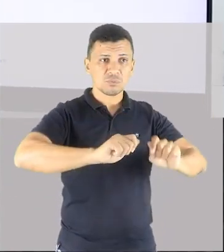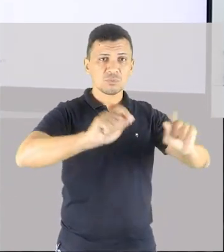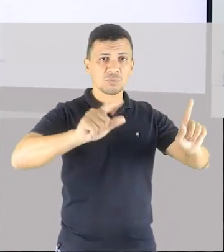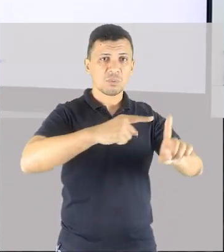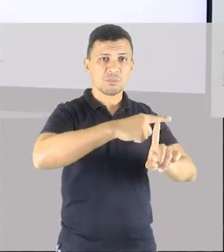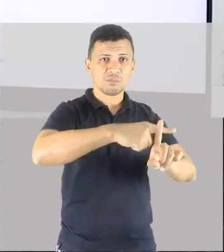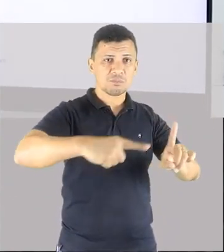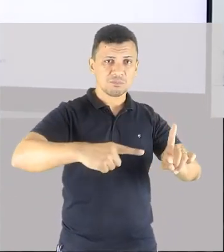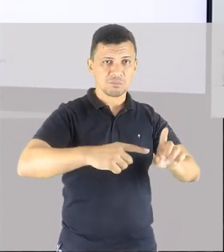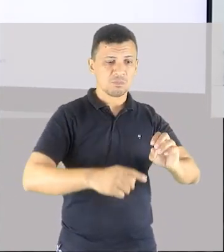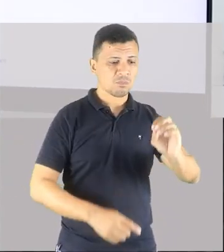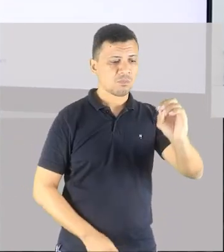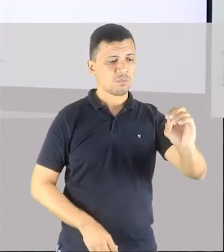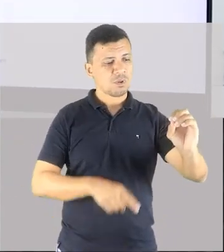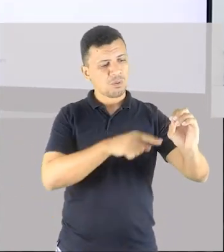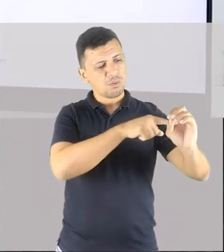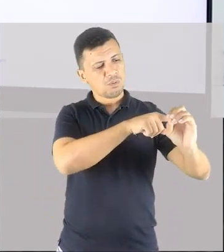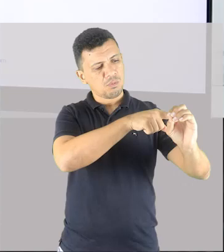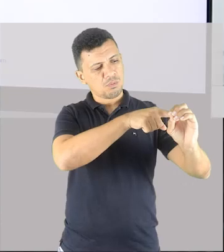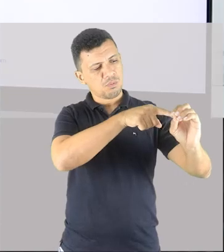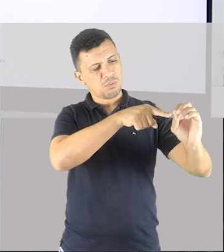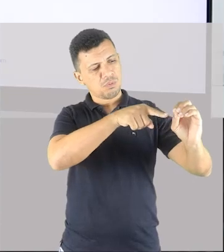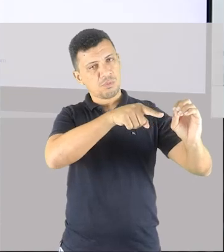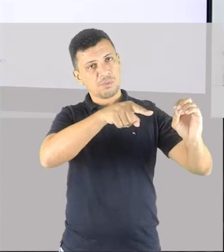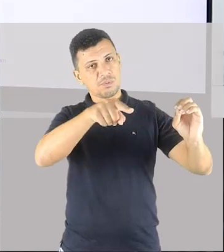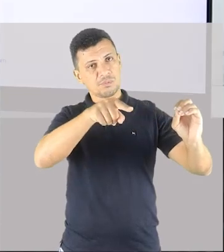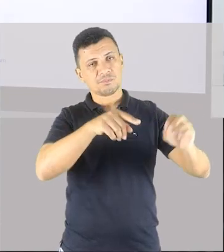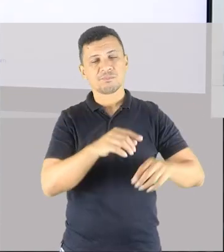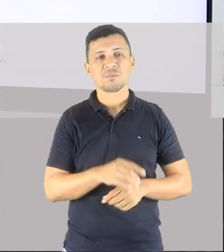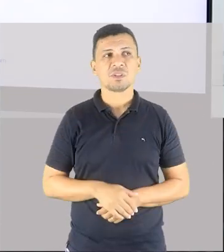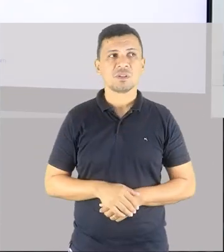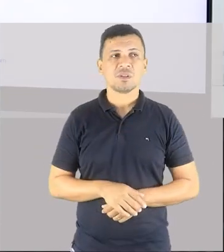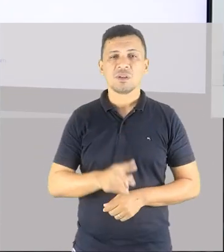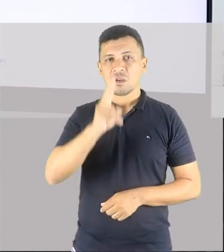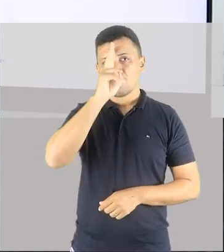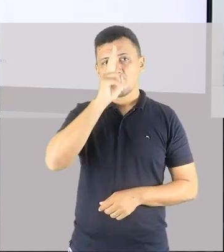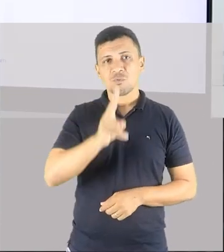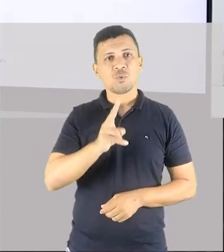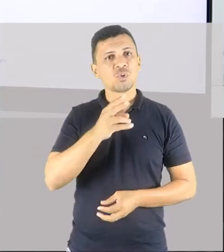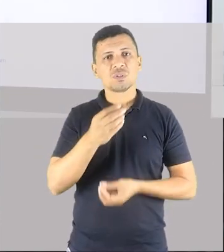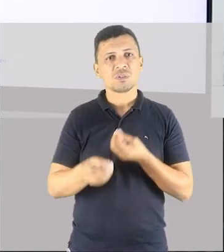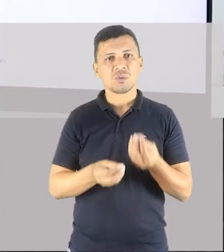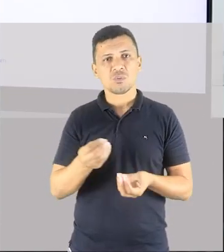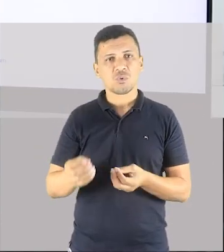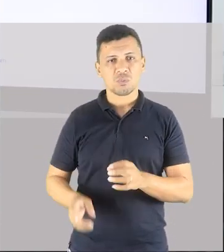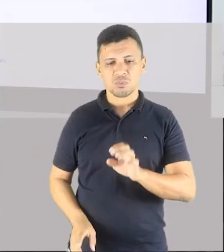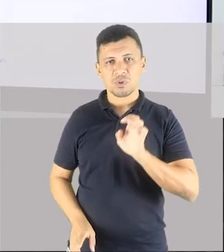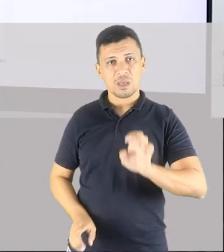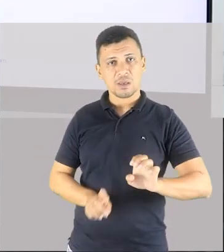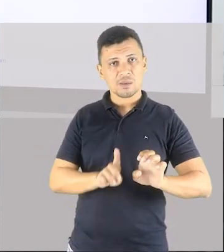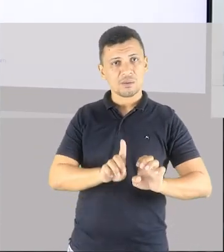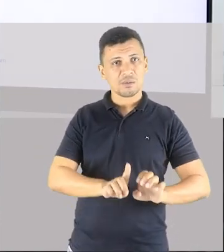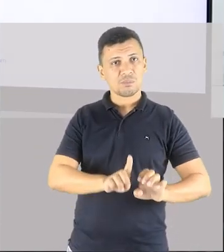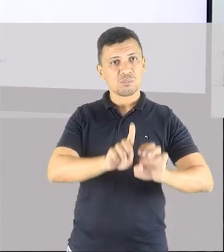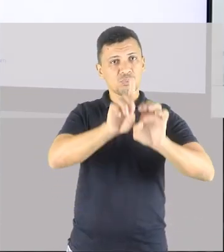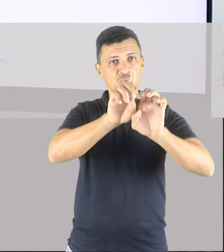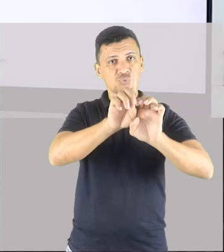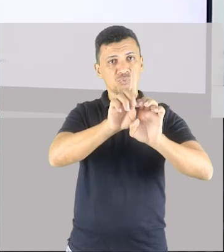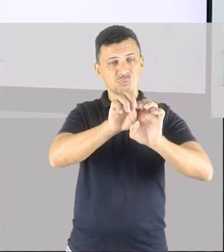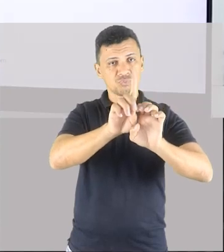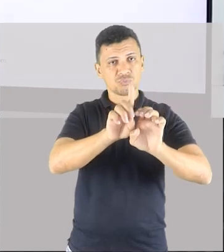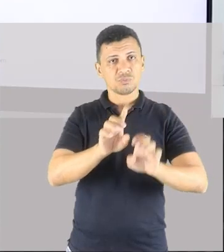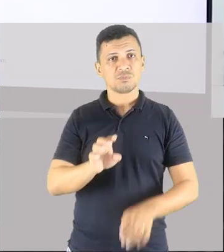vai receber, esse corpo vai receber do fluido uma força na vertical para cima. Essa força a gente chama